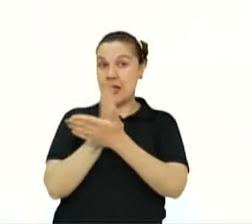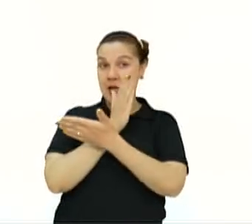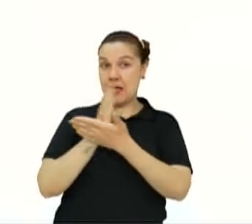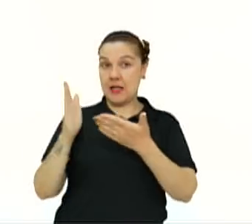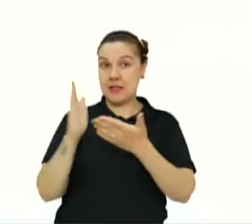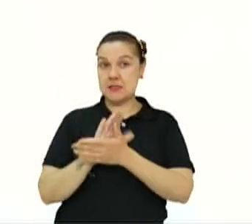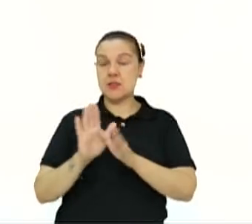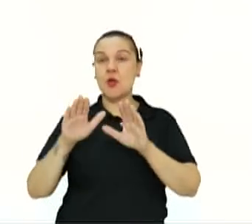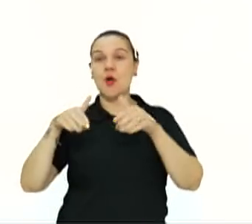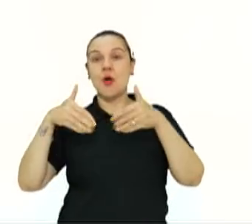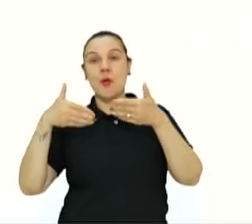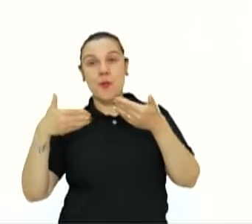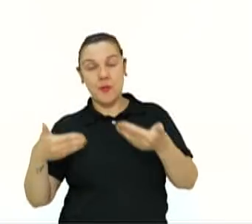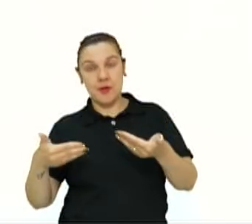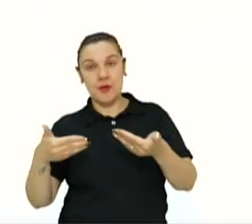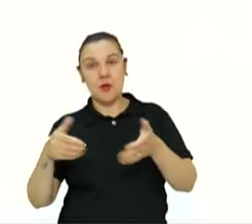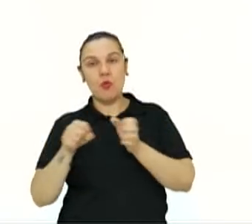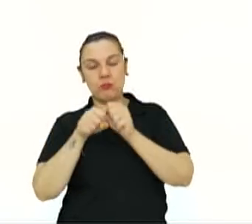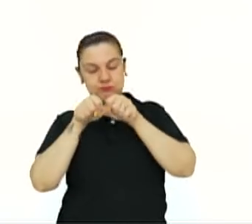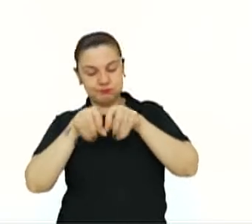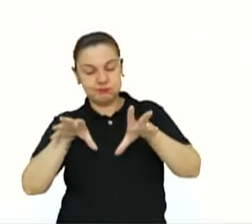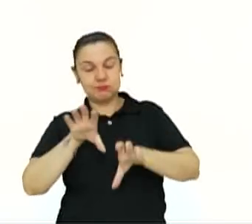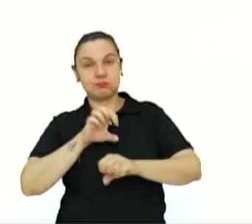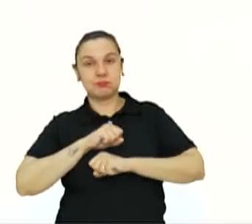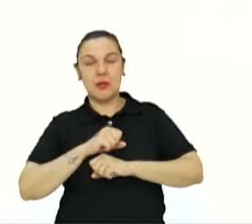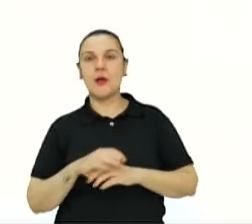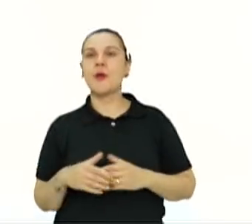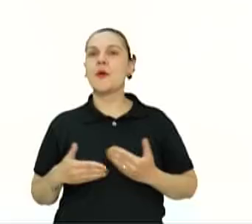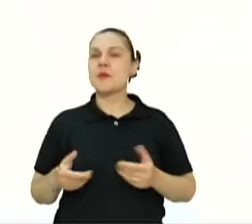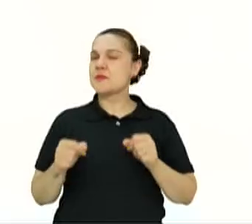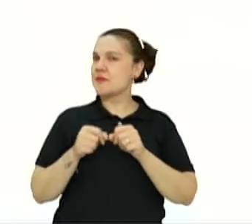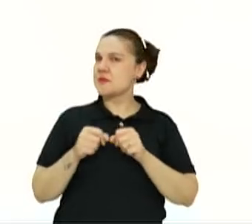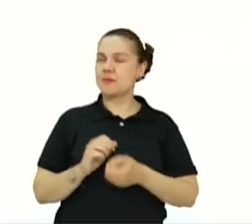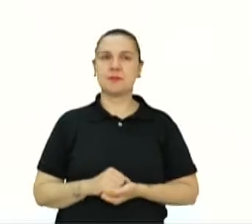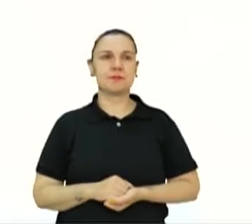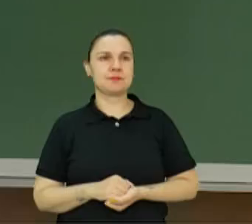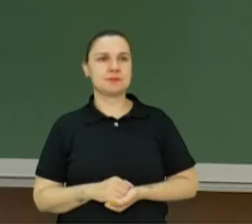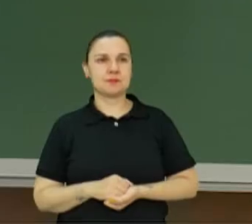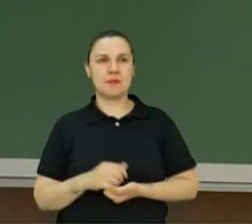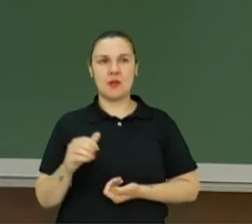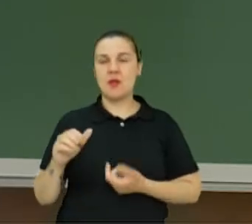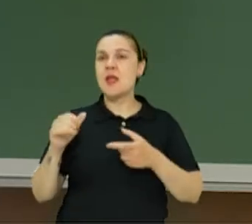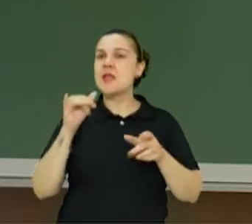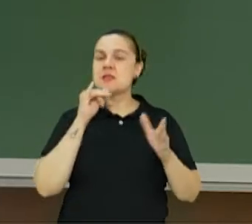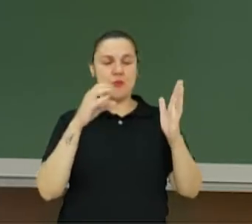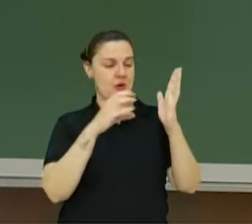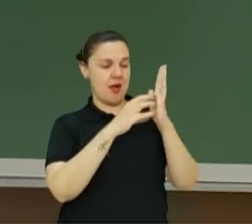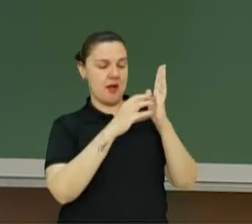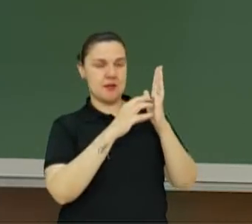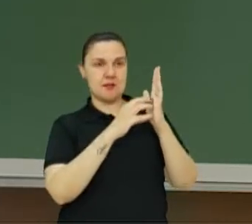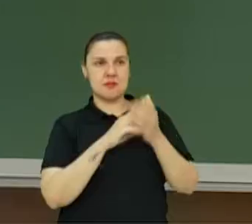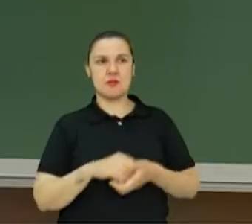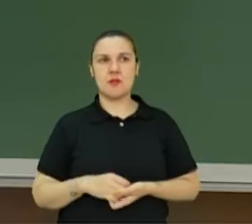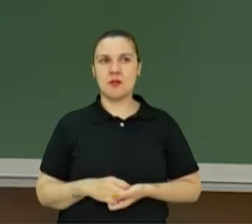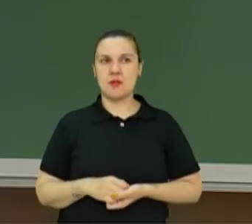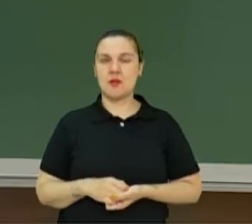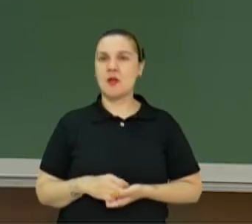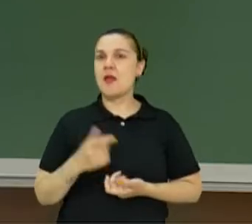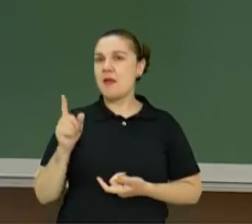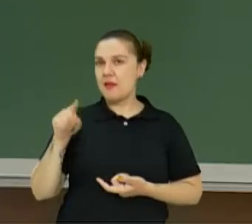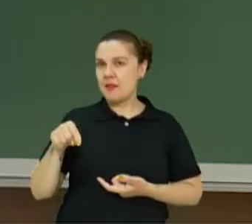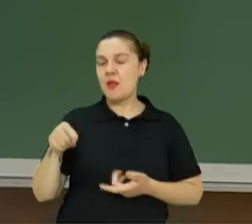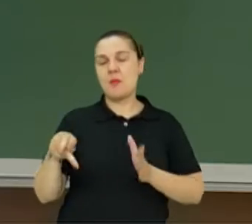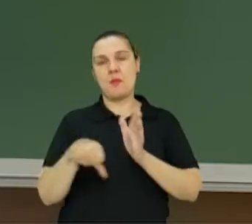classifique-as quanto ao organismo causador. O que você vai fazer aí? Você vai colocar, por exemplo, AIDS. Você vai dizer se o